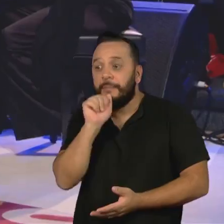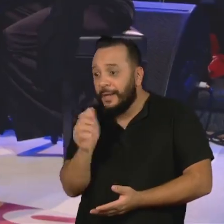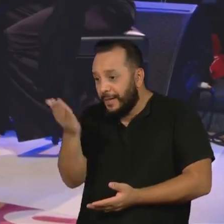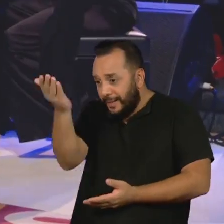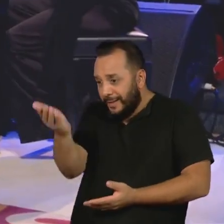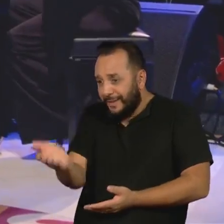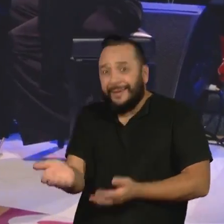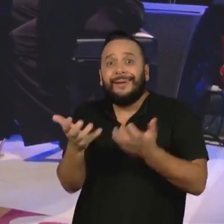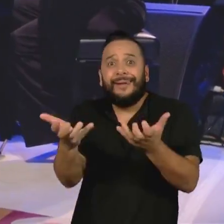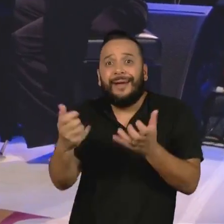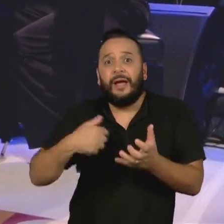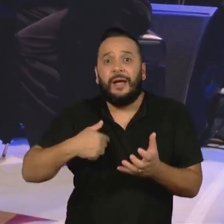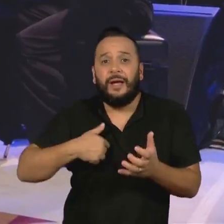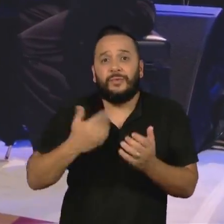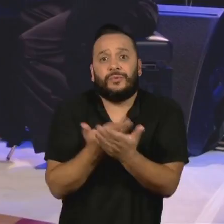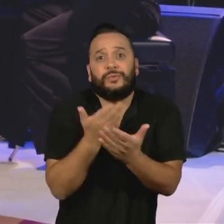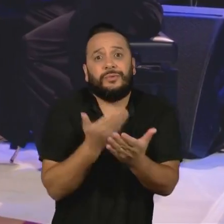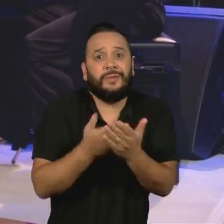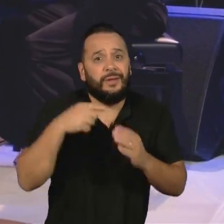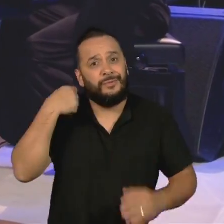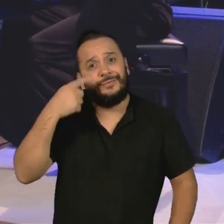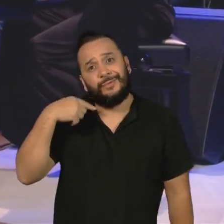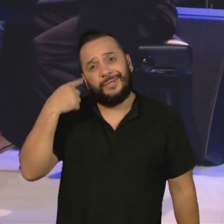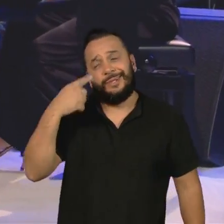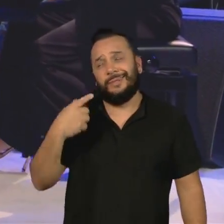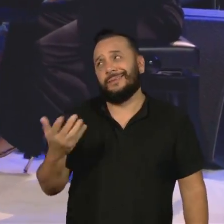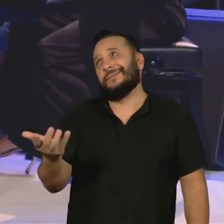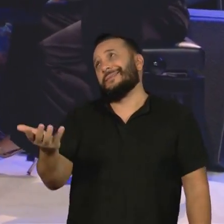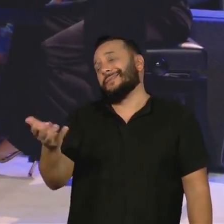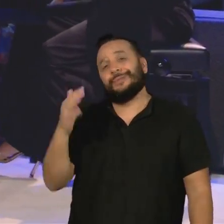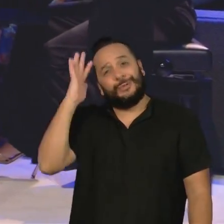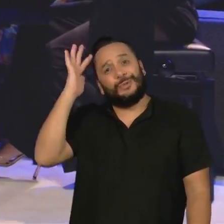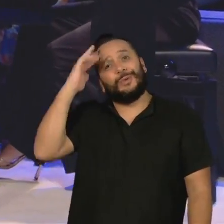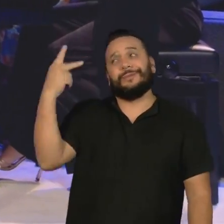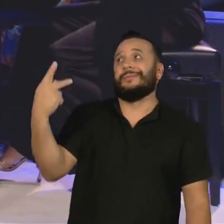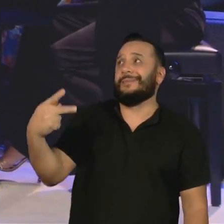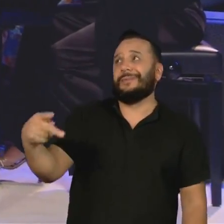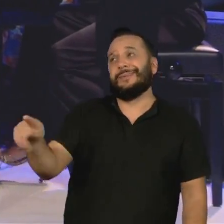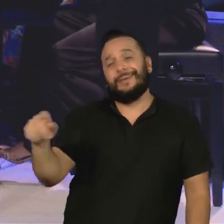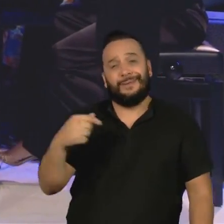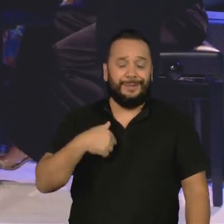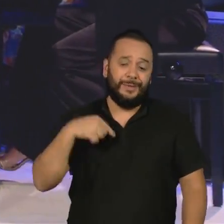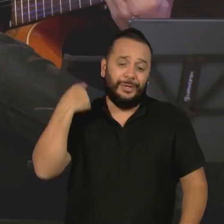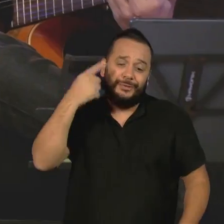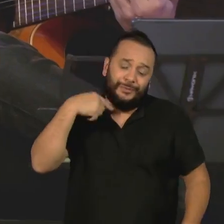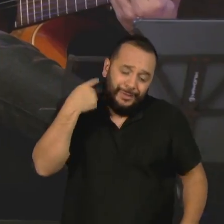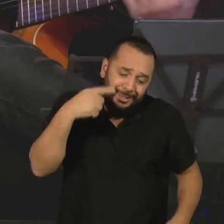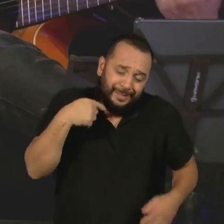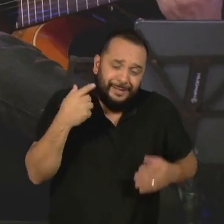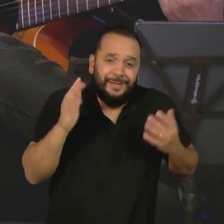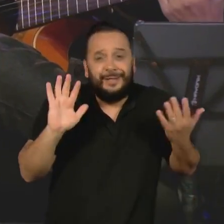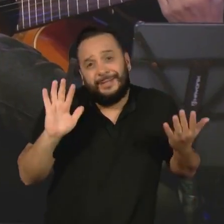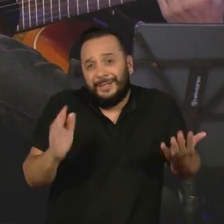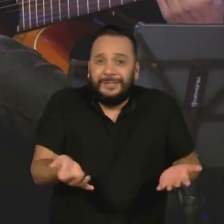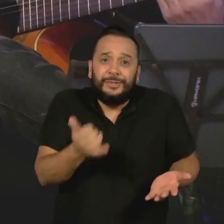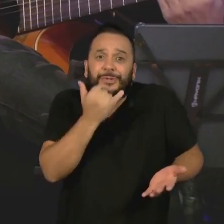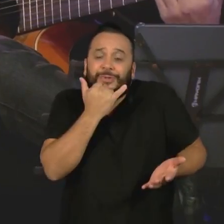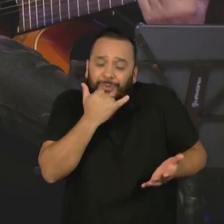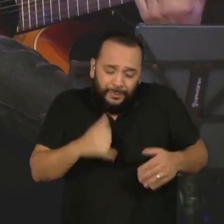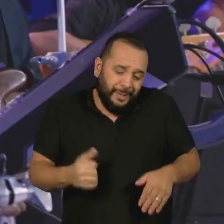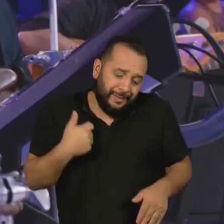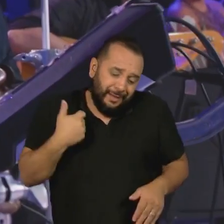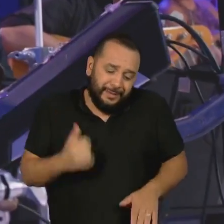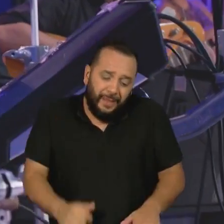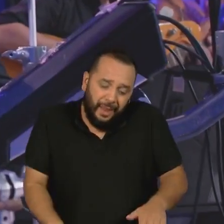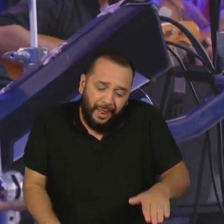Minha mãe queria que eu fosse advogada. O sonho dela era me ver advogar. Mas desde pequena eu já sabia o